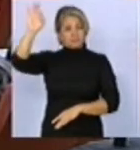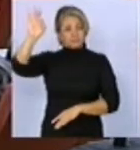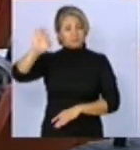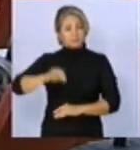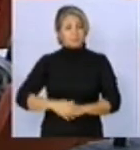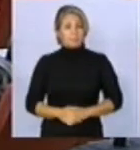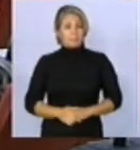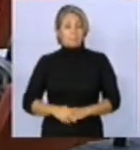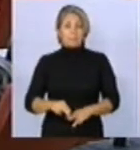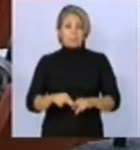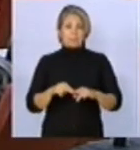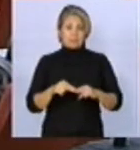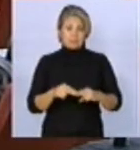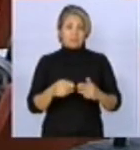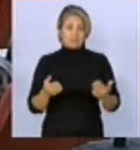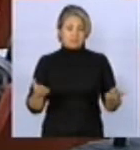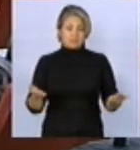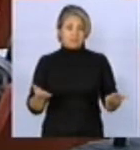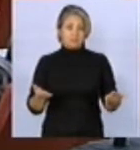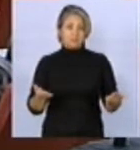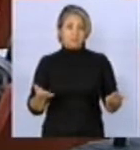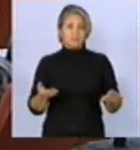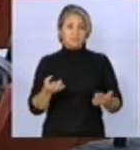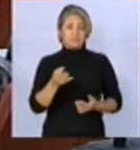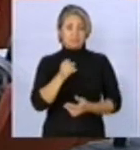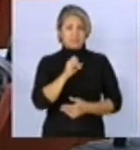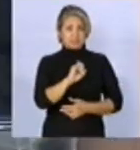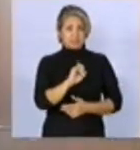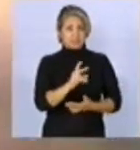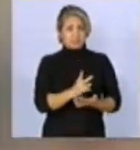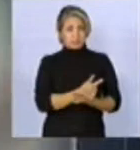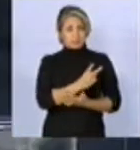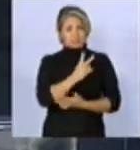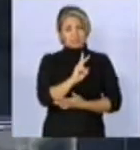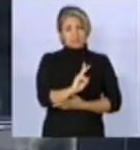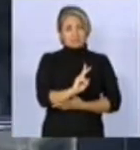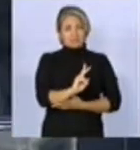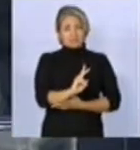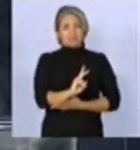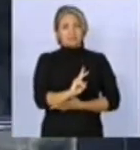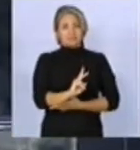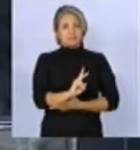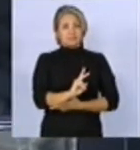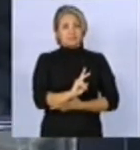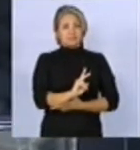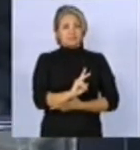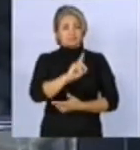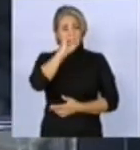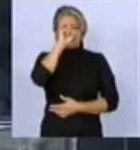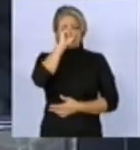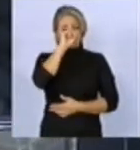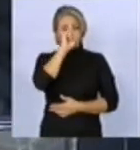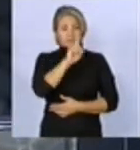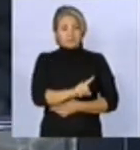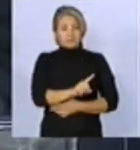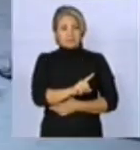então é se for um determinado